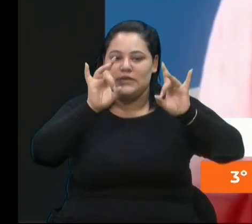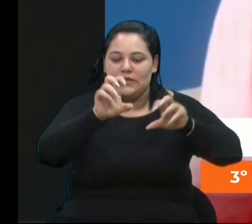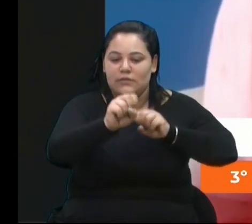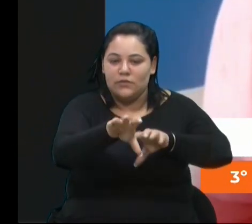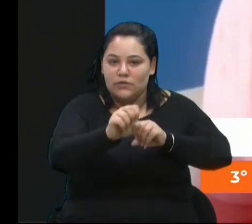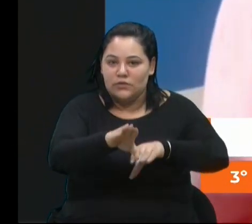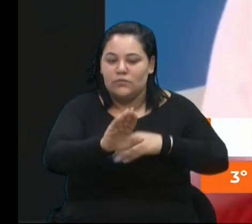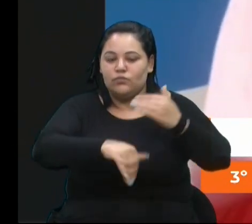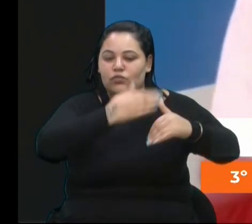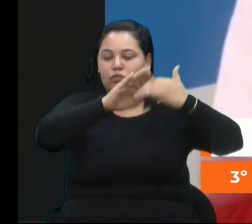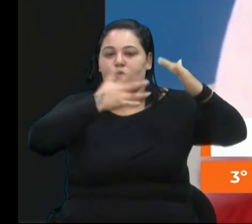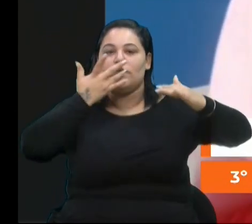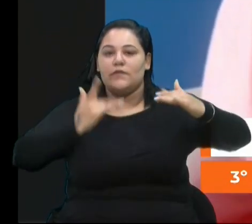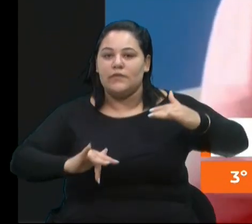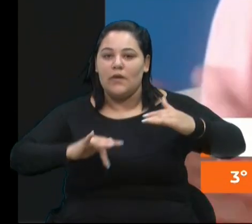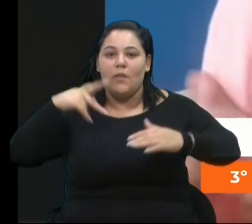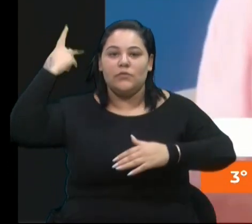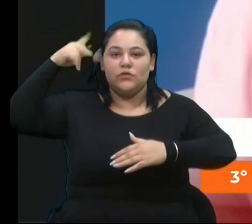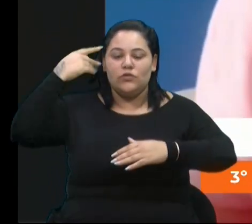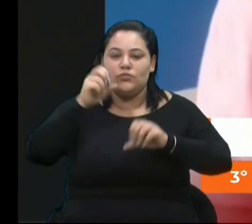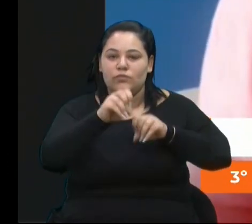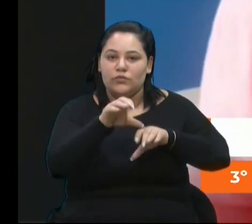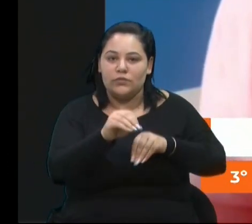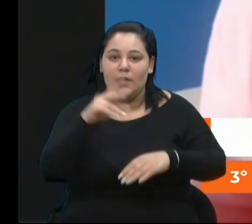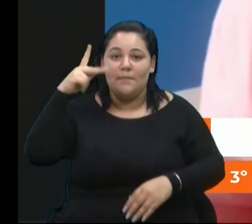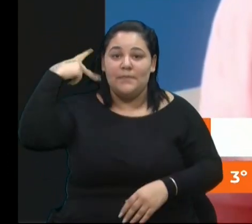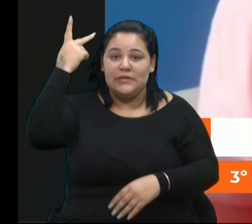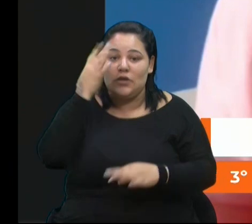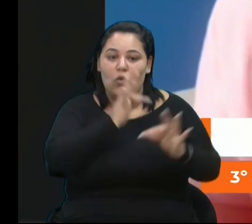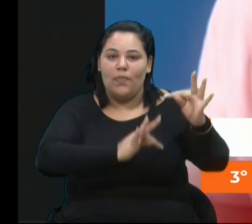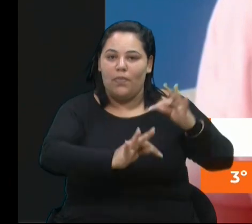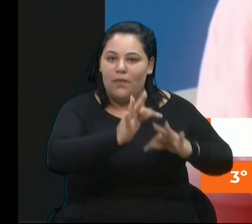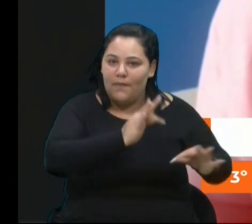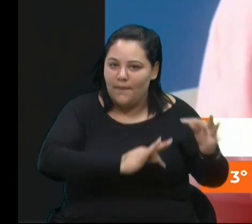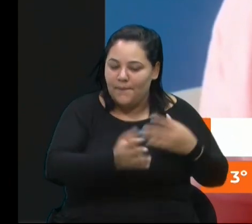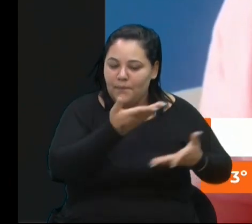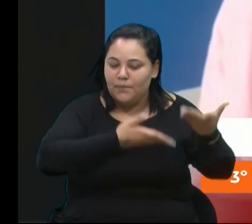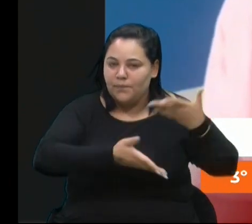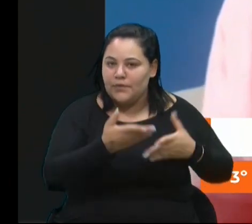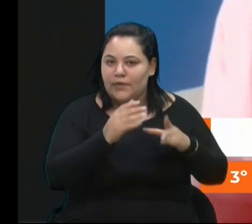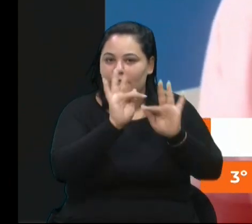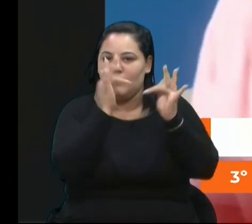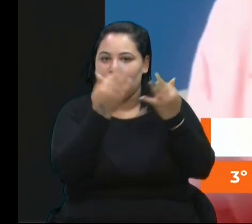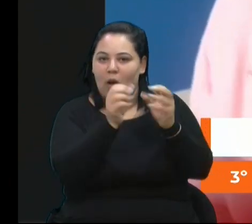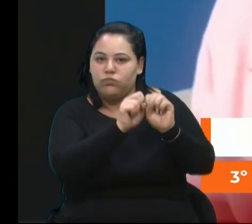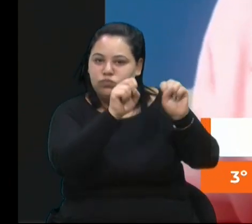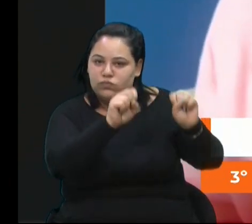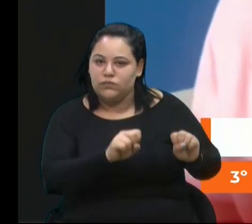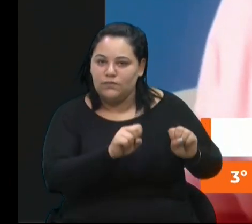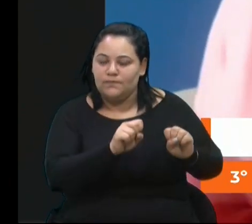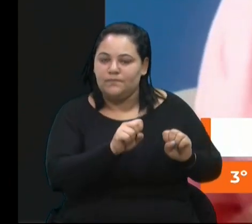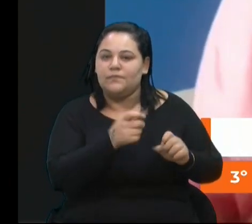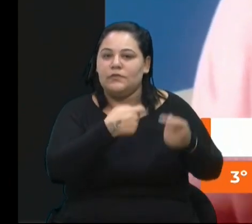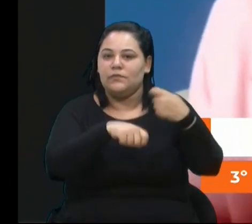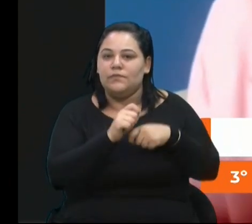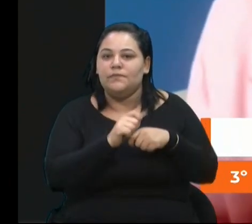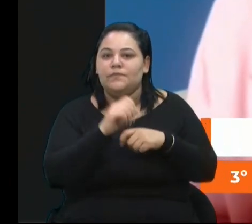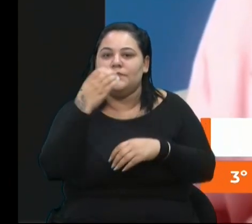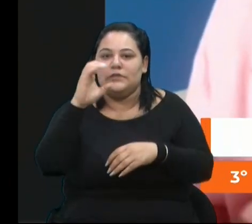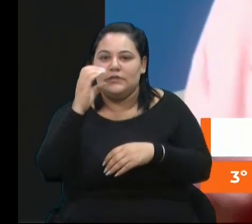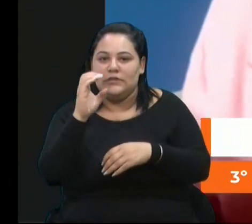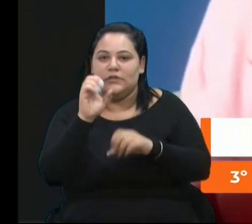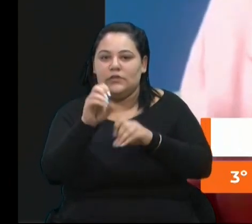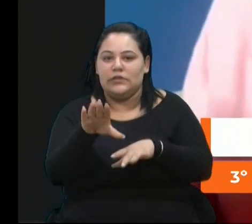especial, desenvolvimento infantil, psicologia educacional e psicoterapia familiar sistêmica, mestrando em ciências da educação especial. Então, já está